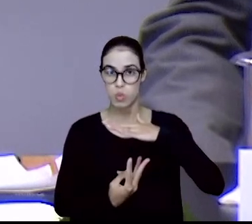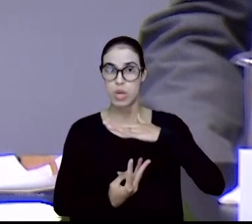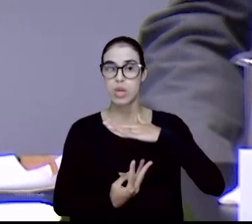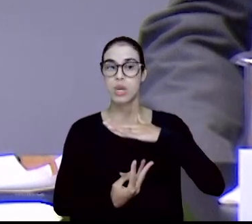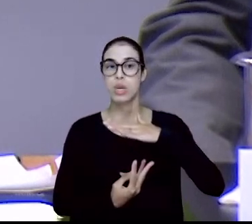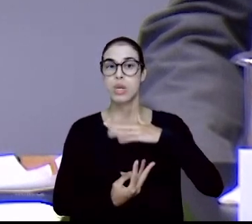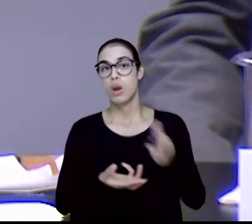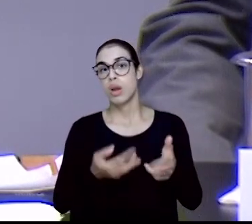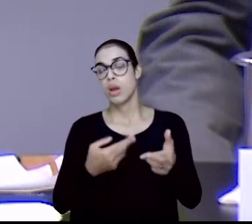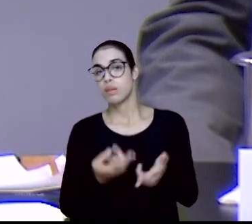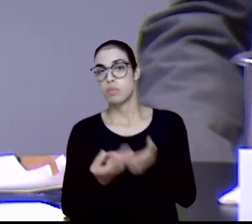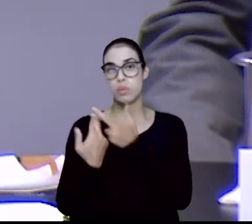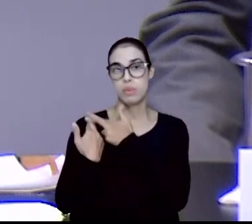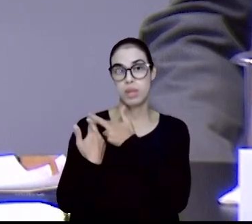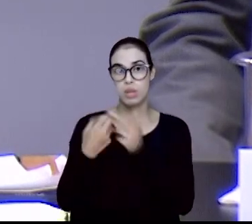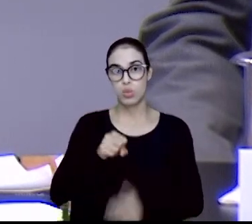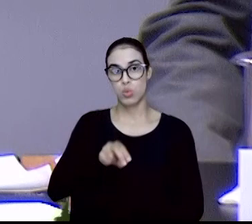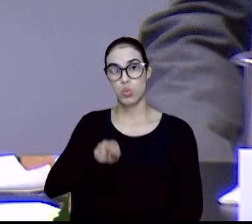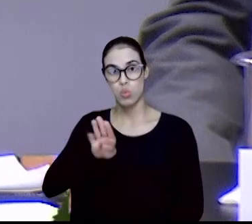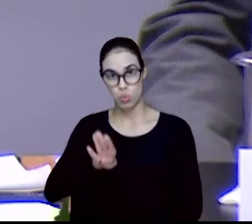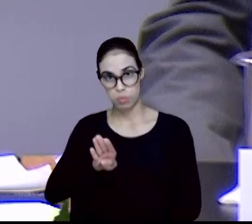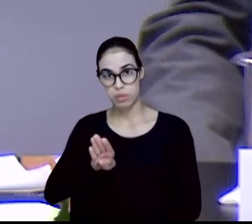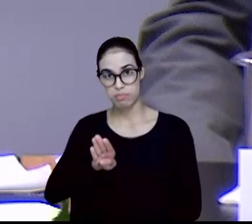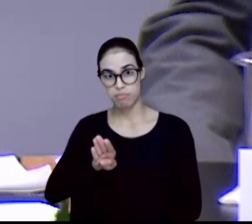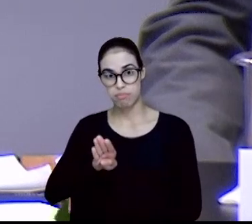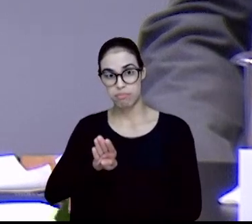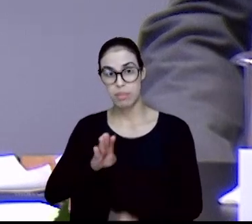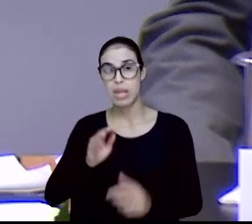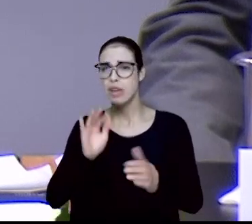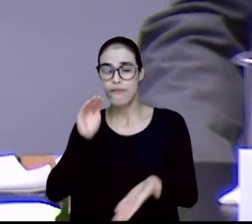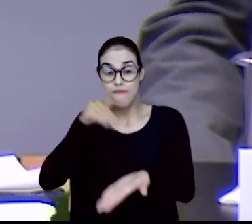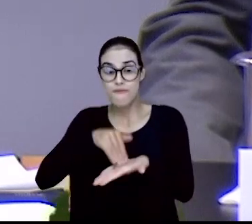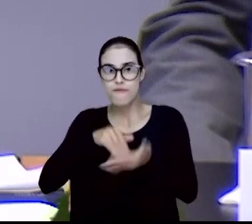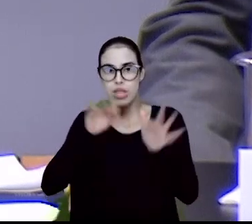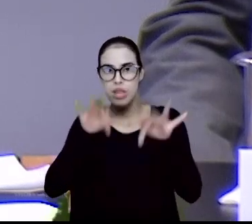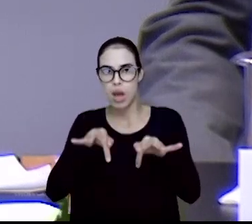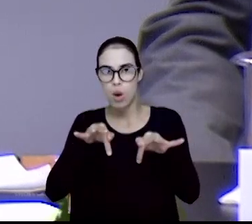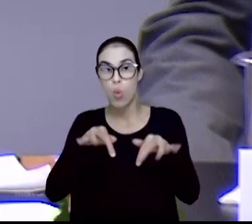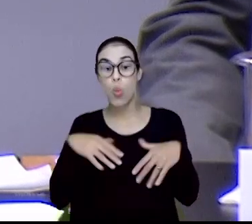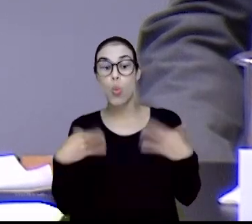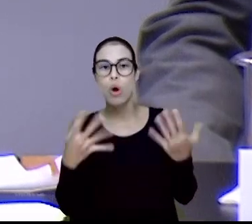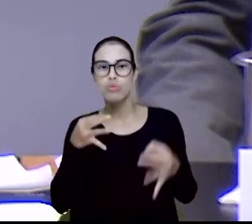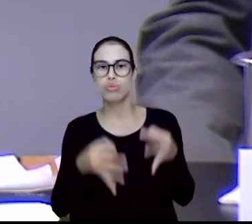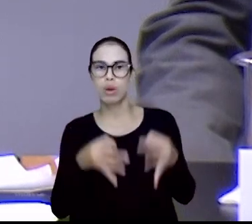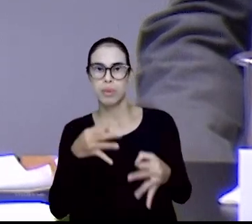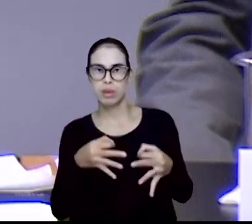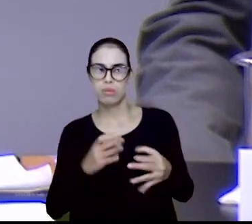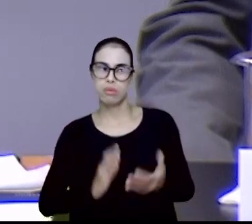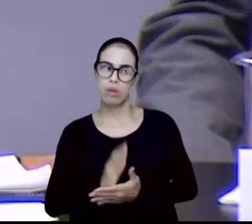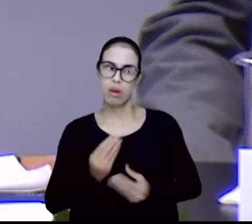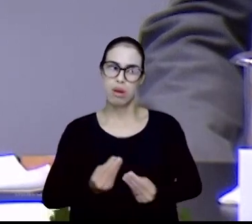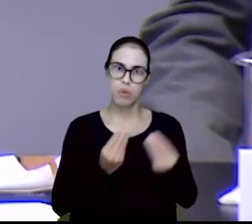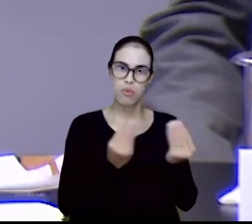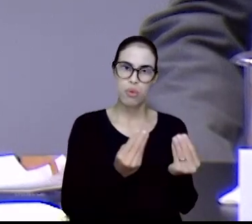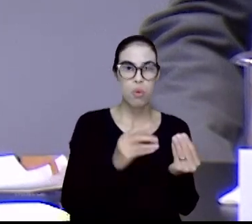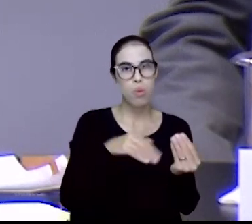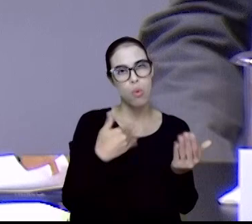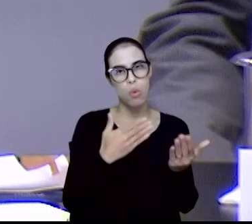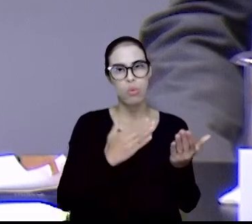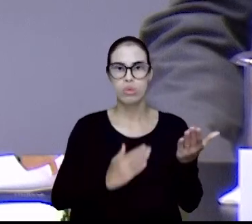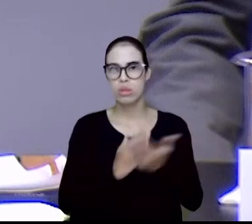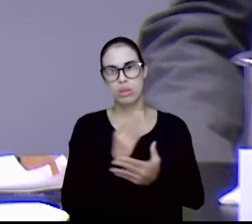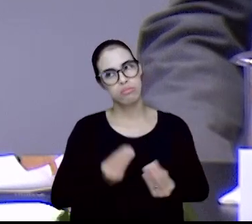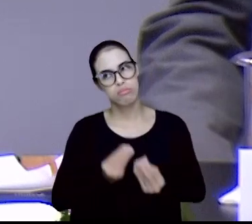subsidiária. E, por fim, se coloca a decisão, provimento ou desprovimento. Isso entra ali na letra